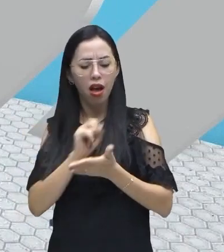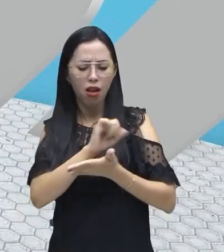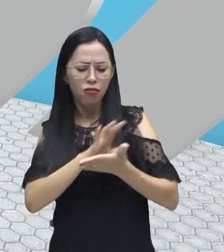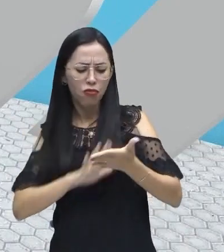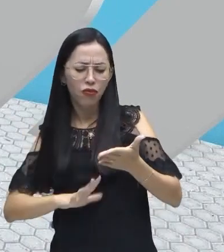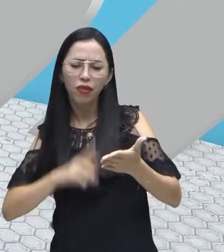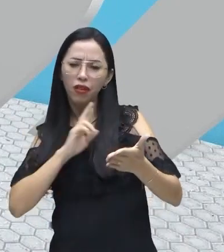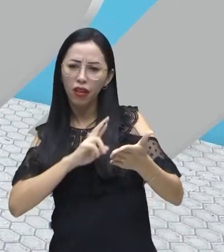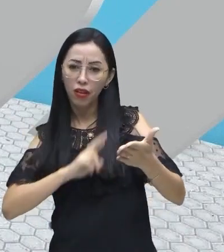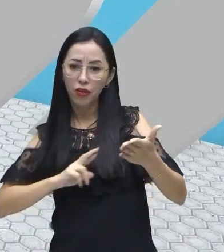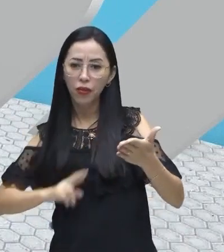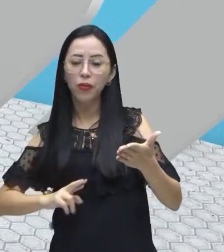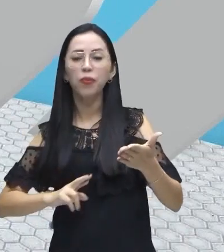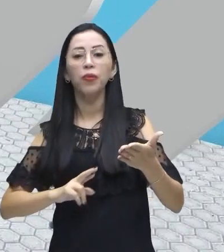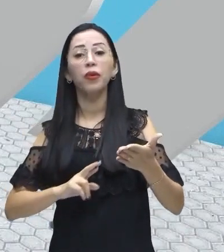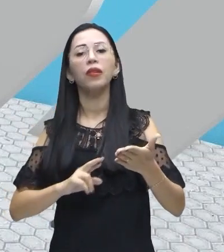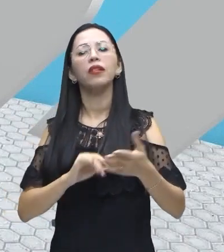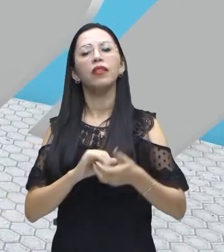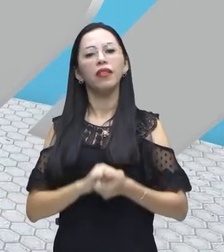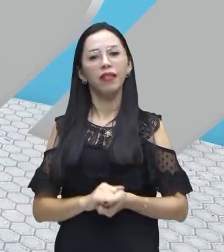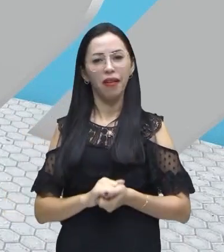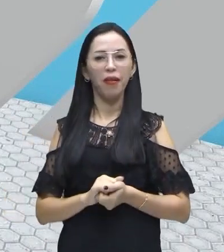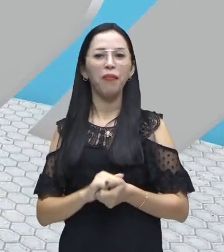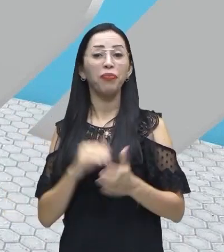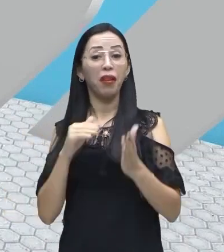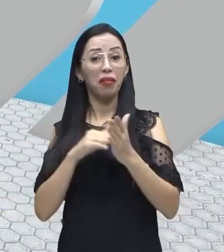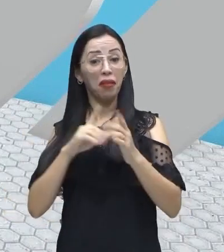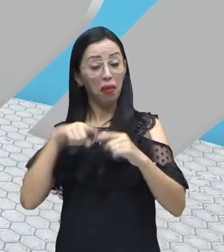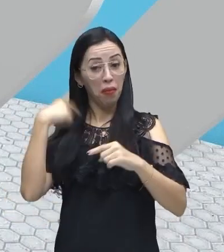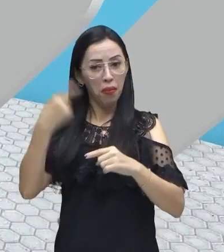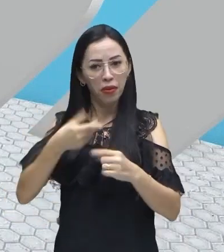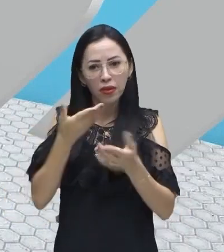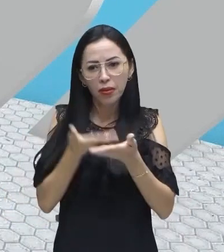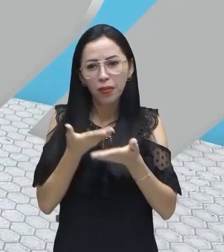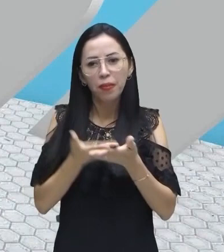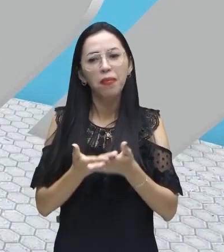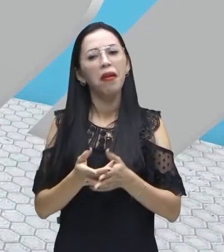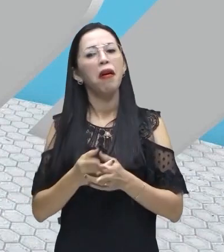certo? Então, até a nossa próxima aula, eu espero que você tenha